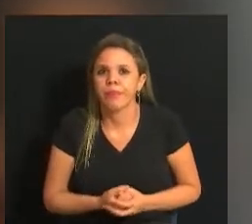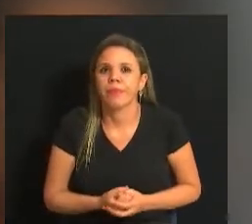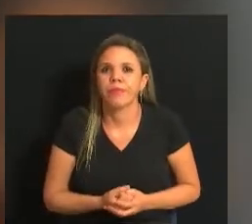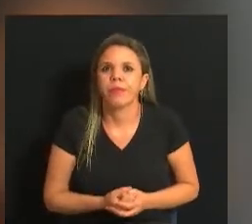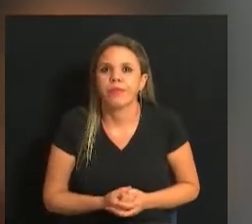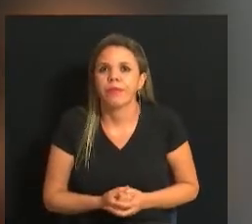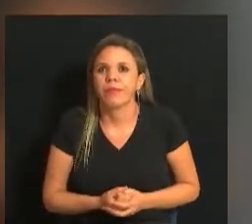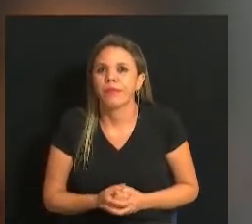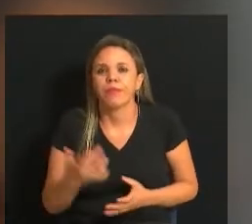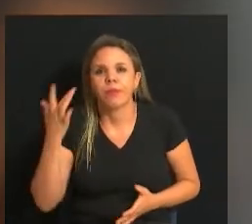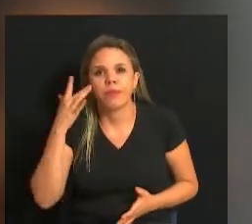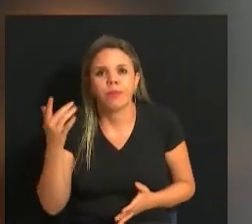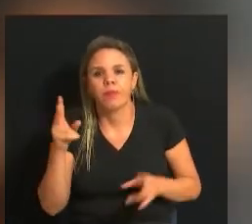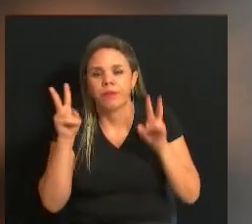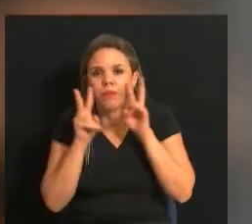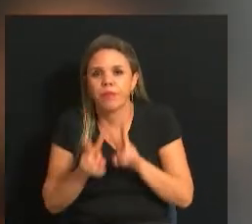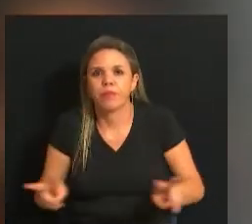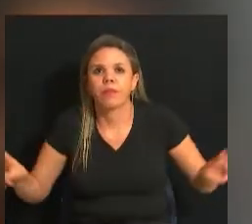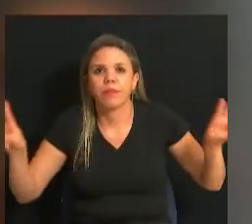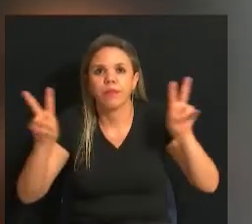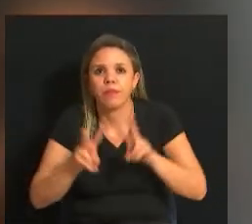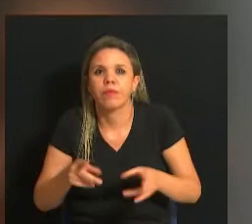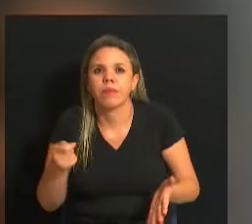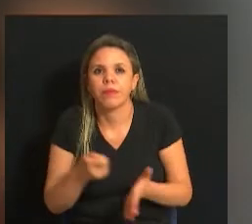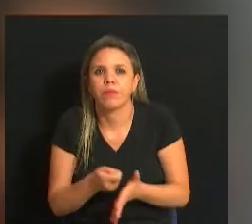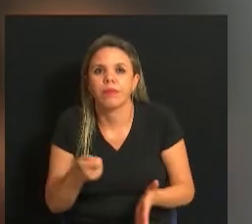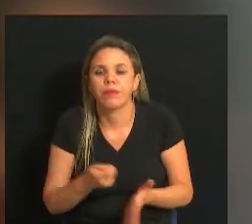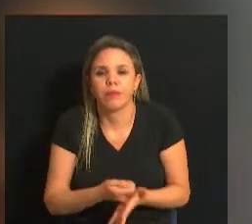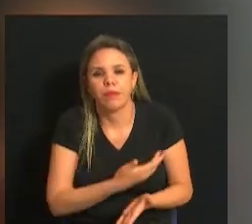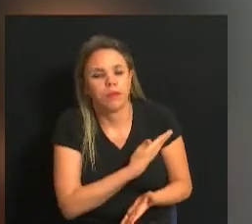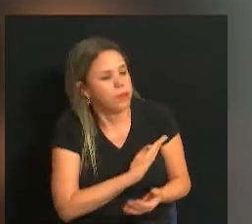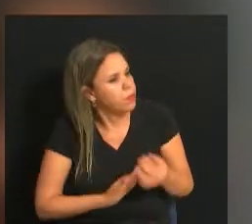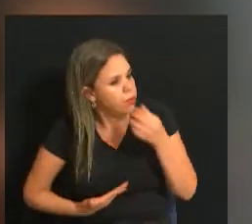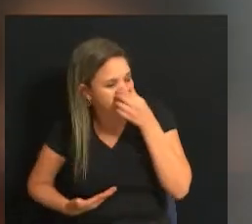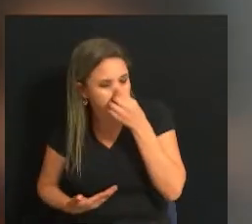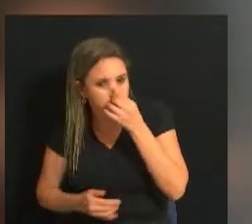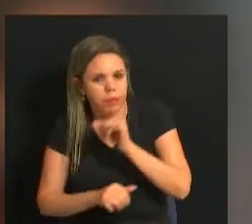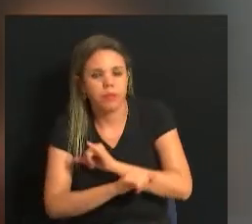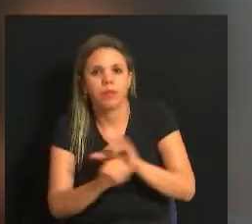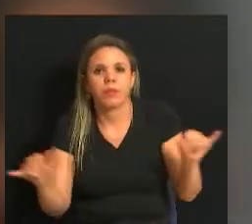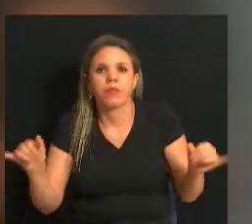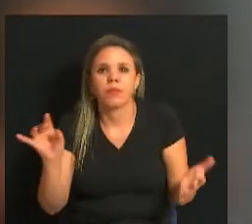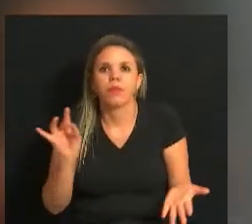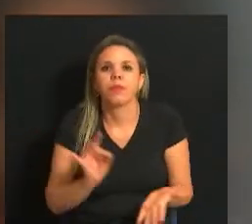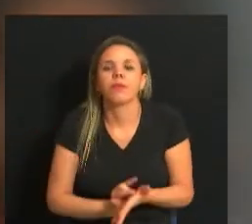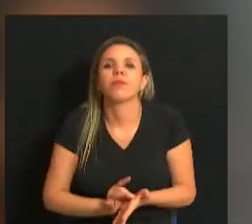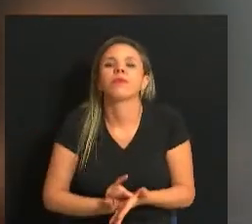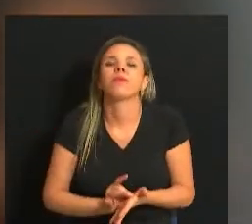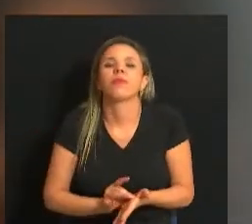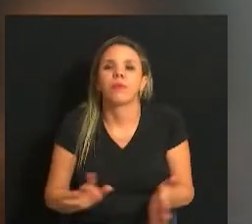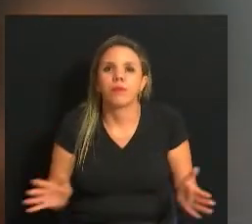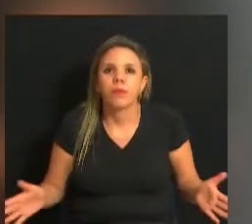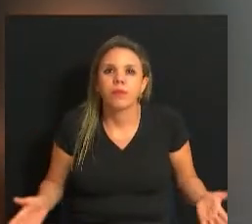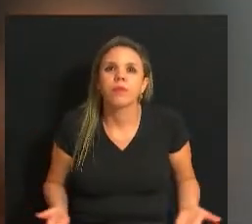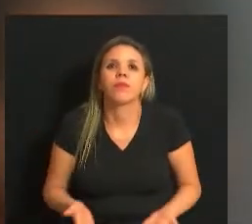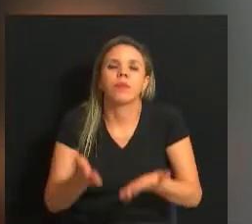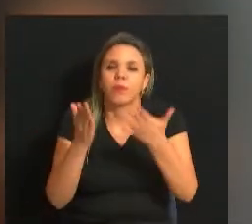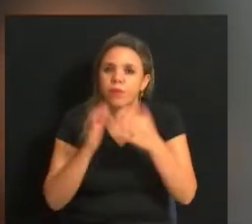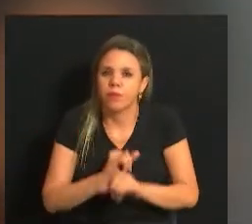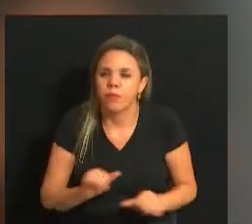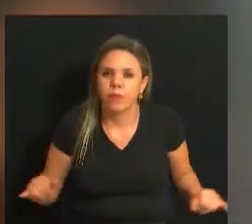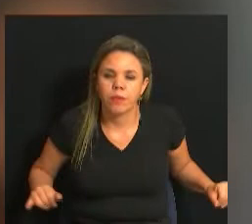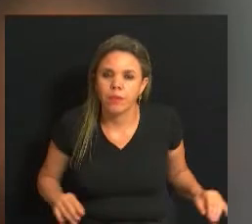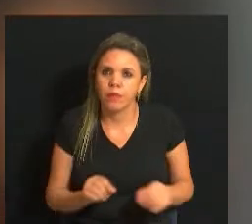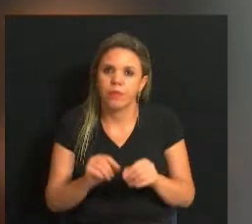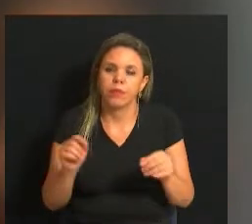Acho que a gente tem que dar visibilidade, a gente tem que exigir do poder público campanhas efetivas, campanhas que funcionem de fato. E campanhas efetivas